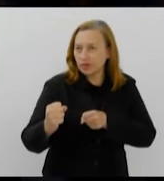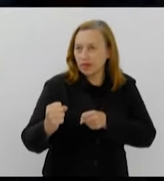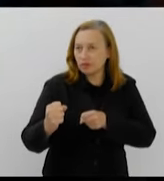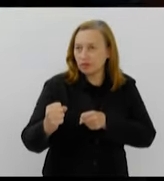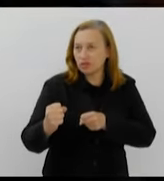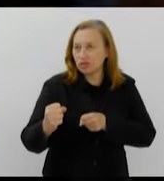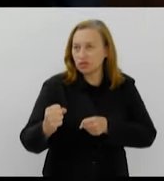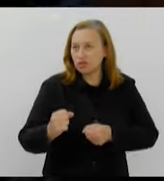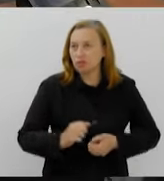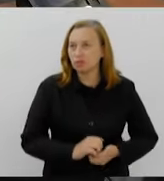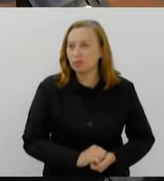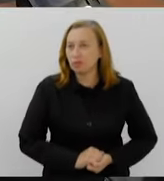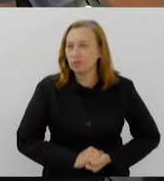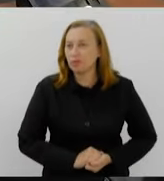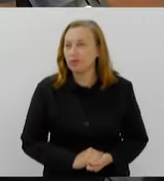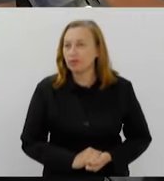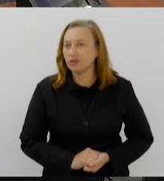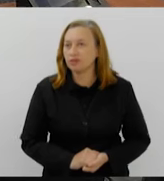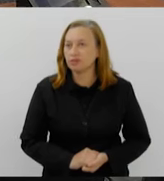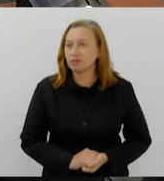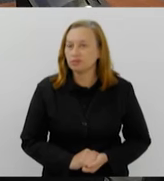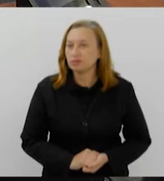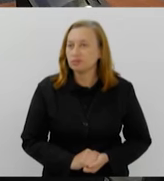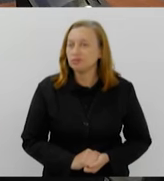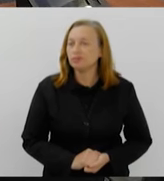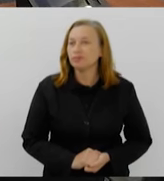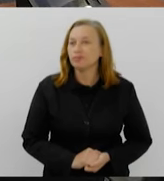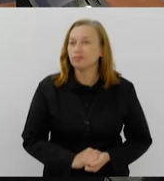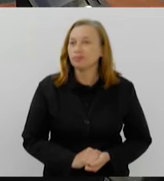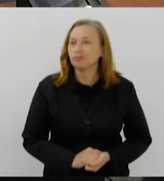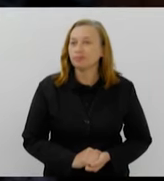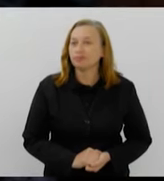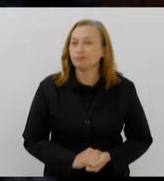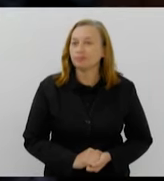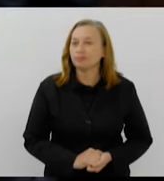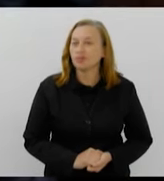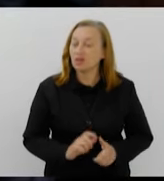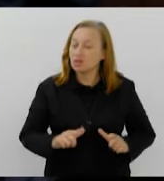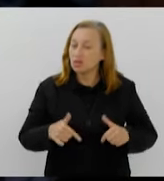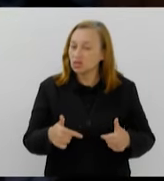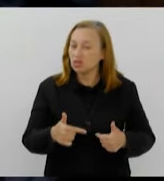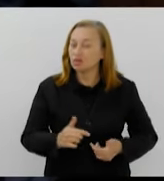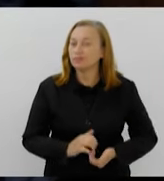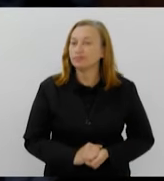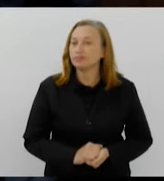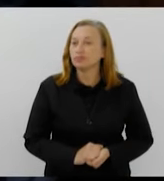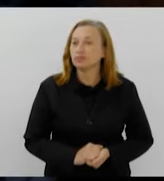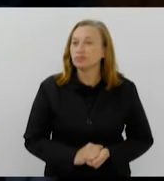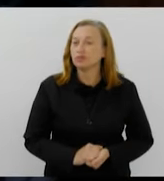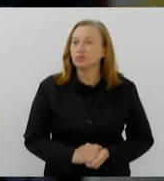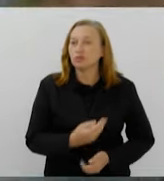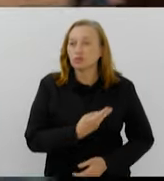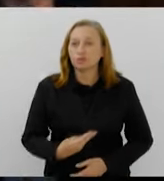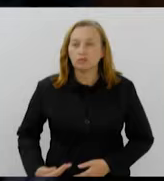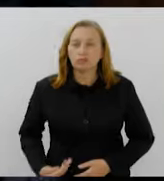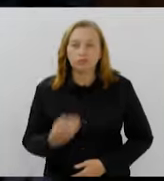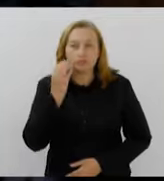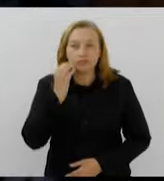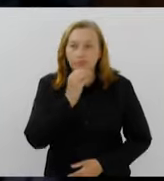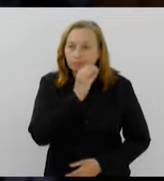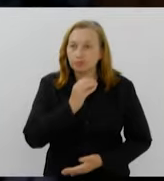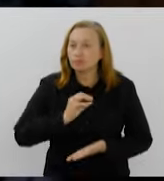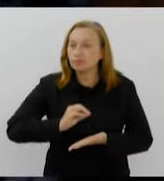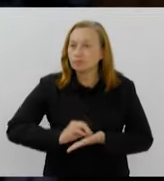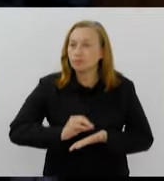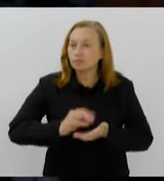favor para concluir Presidente fica aqui o meu repúdio a essa atitude do governador Cláudio Castro falta